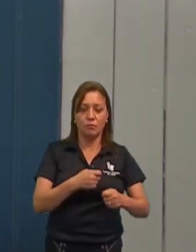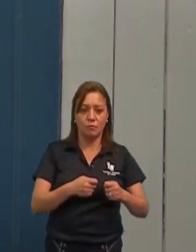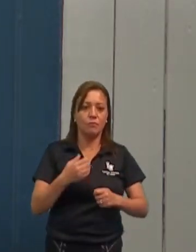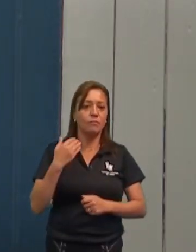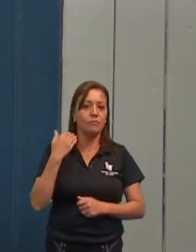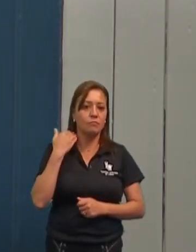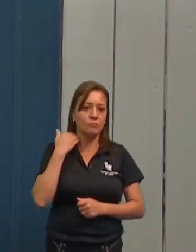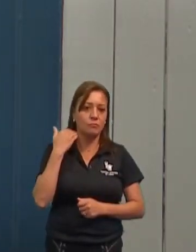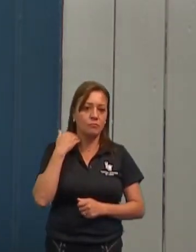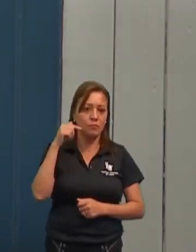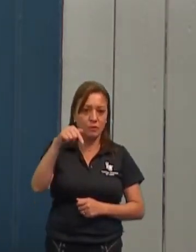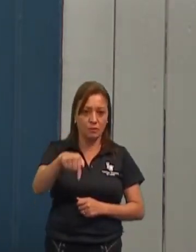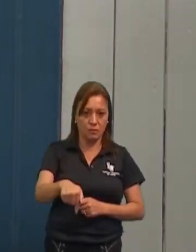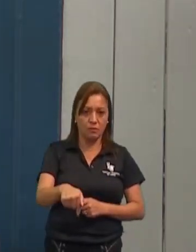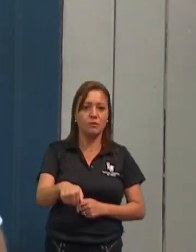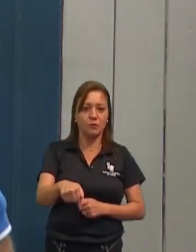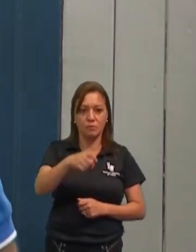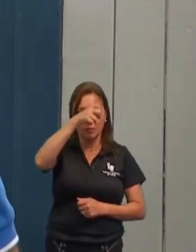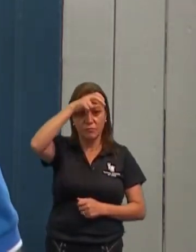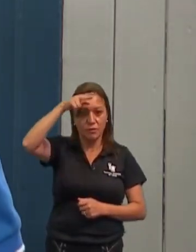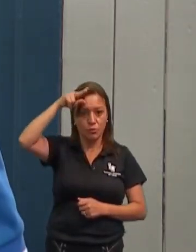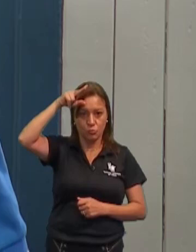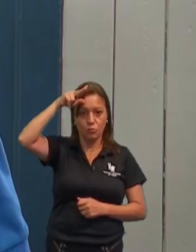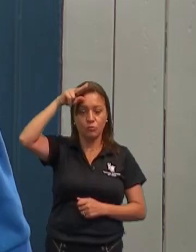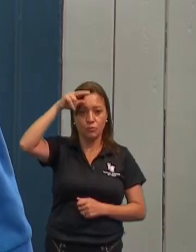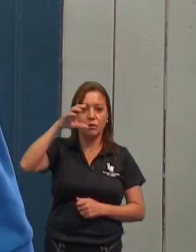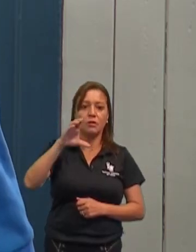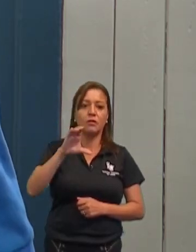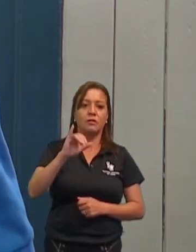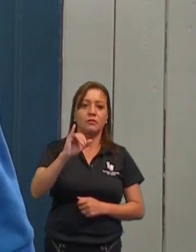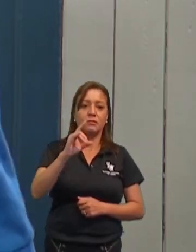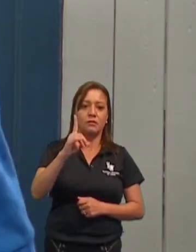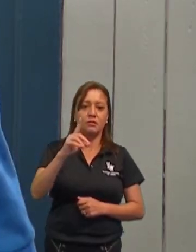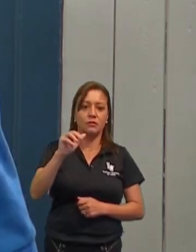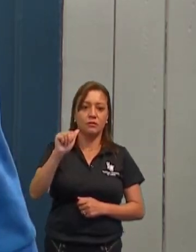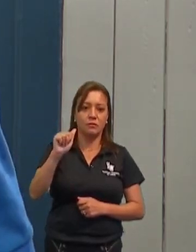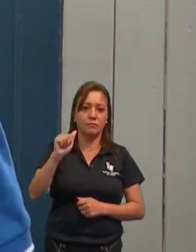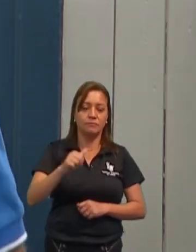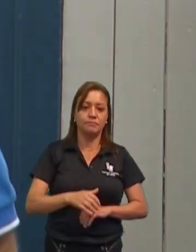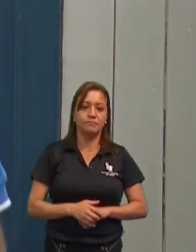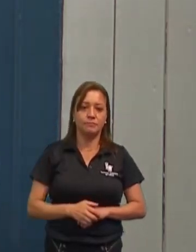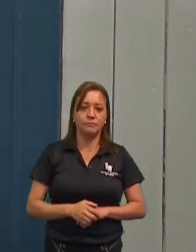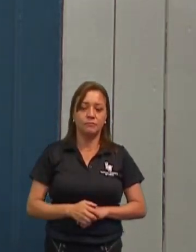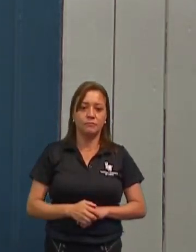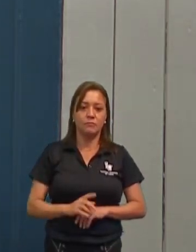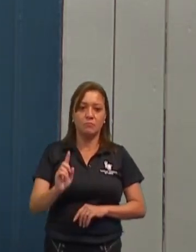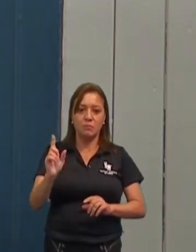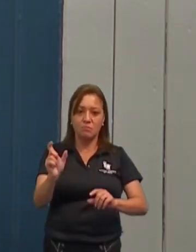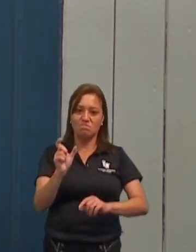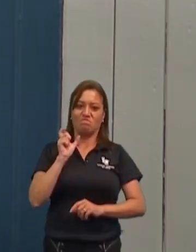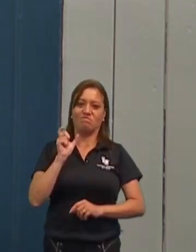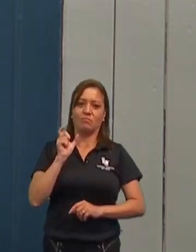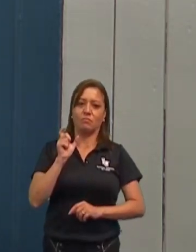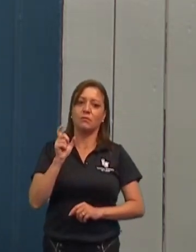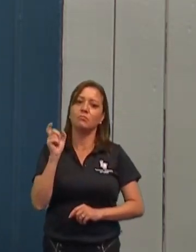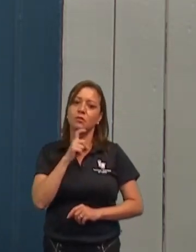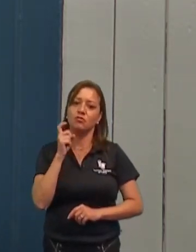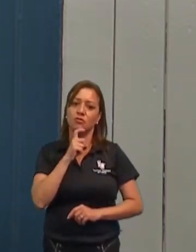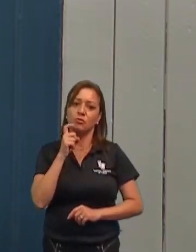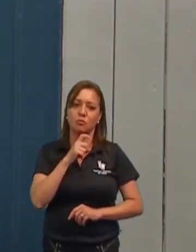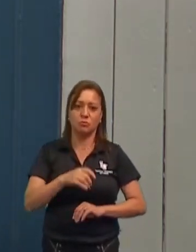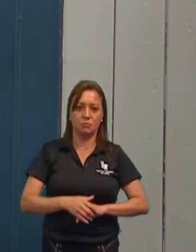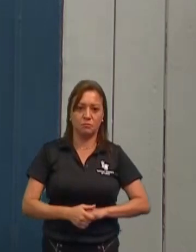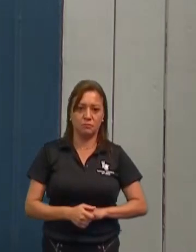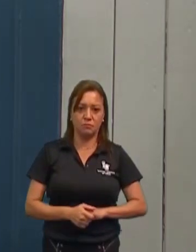a secretária Cidinha Lozada nos chamou de mentiroso. Pode